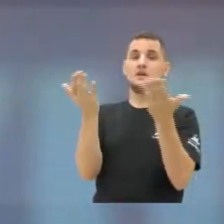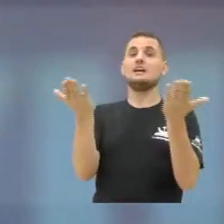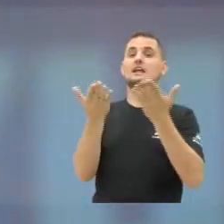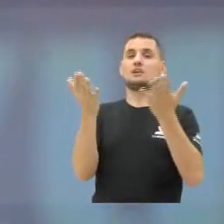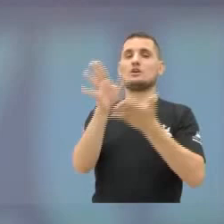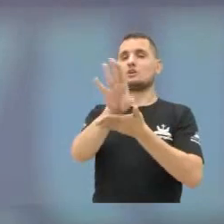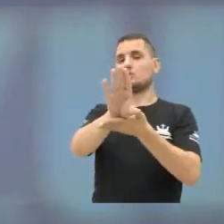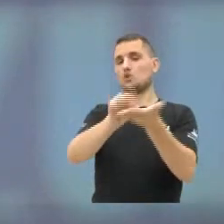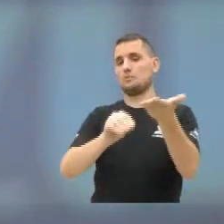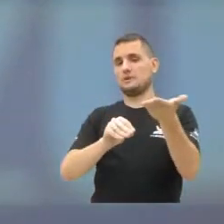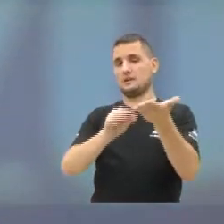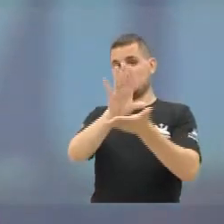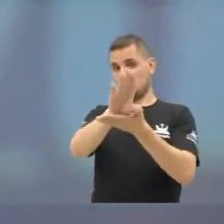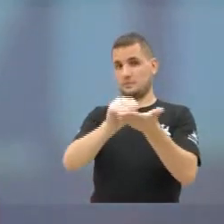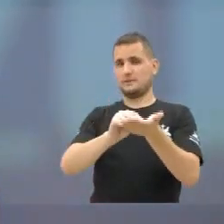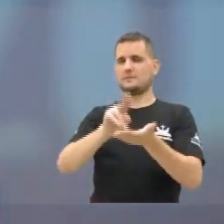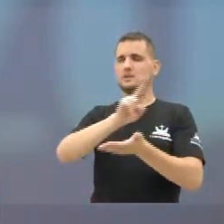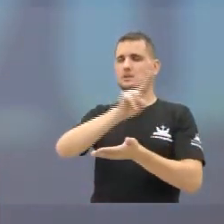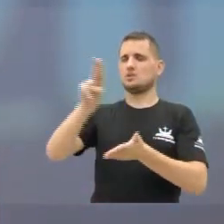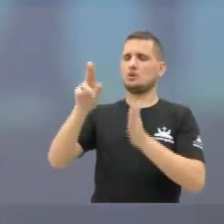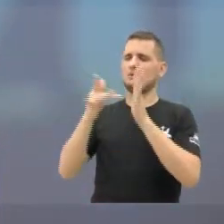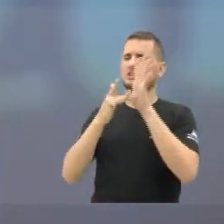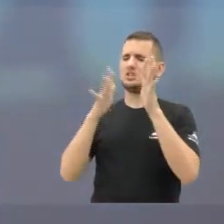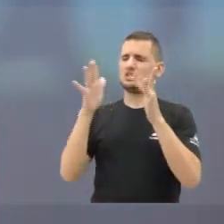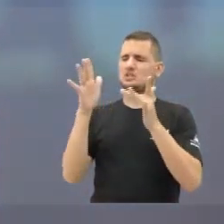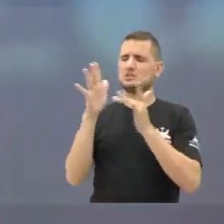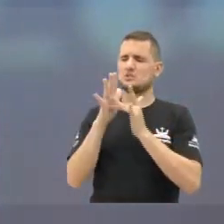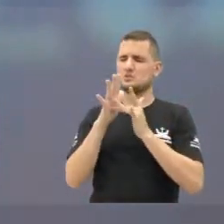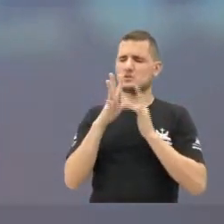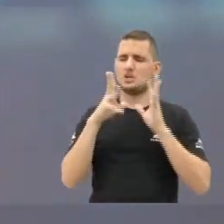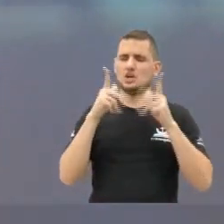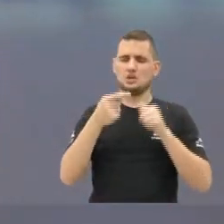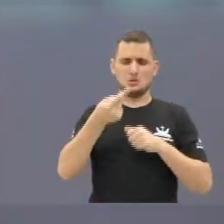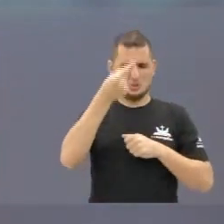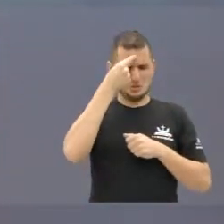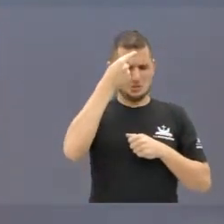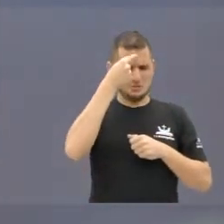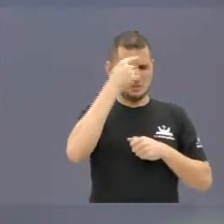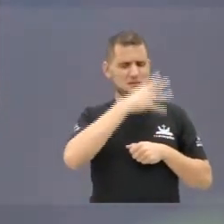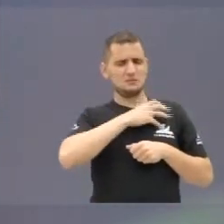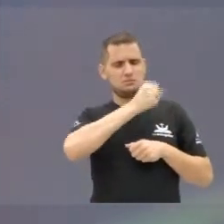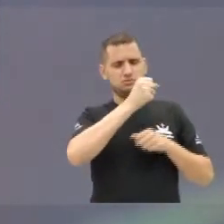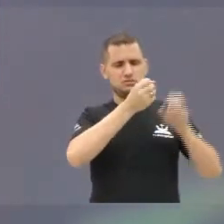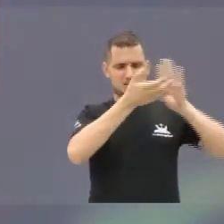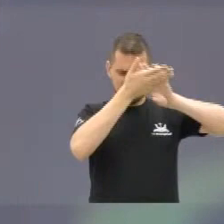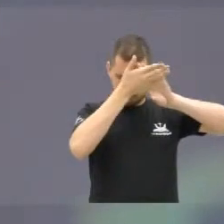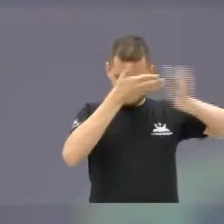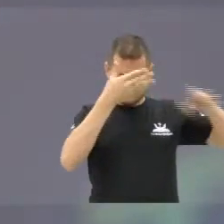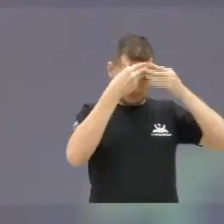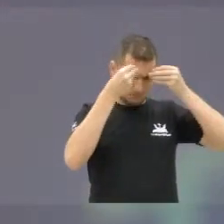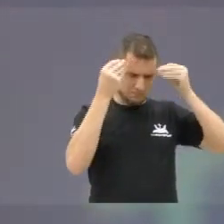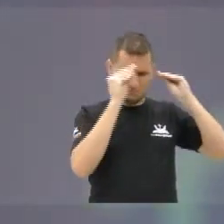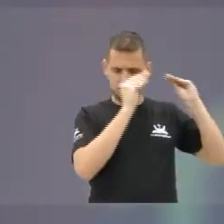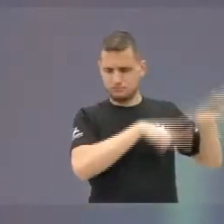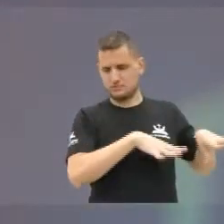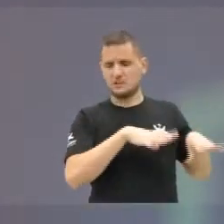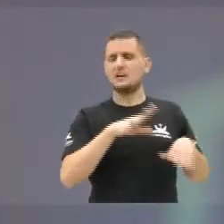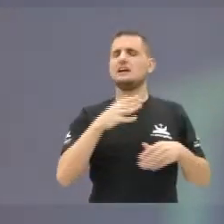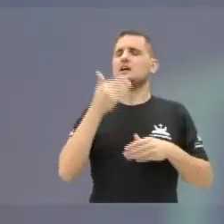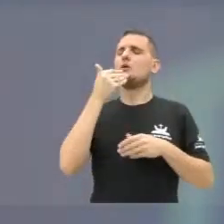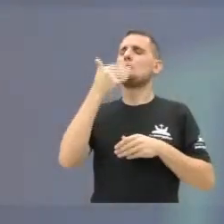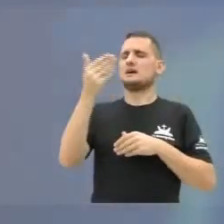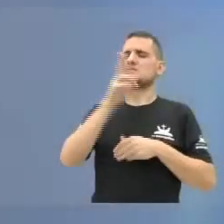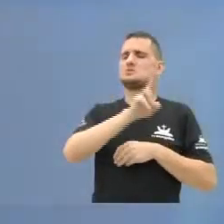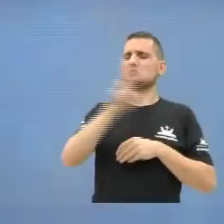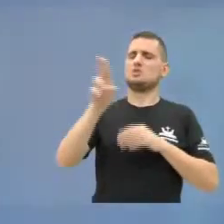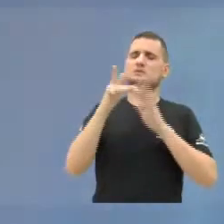diga, em nome de Jesus eu renuncio ao pensamento de suicídio, eu ordeno em nome de Jesus,